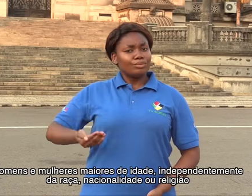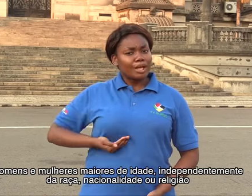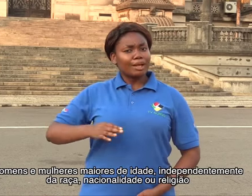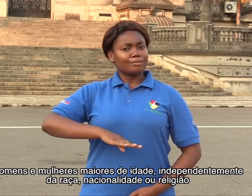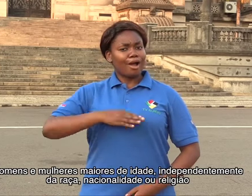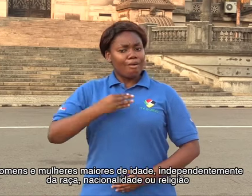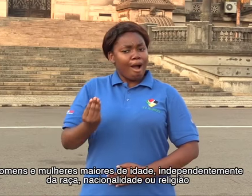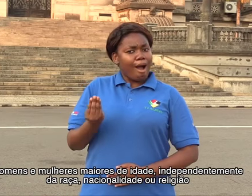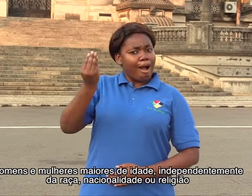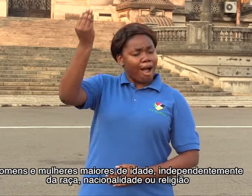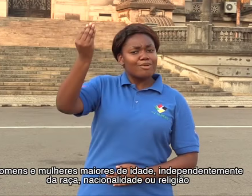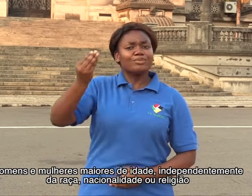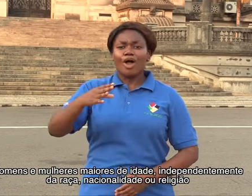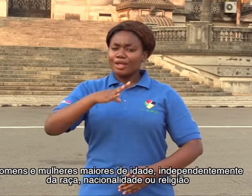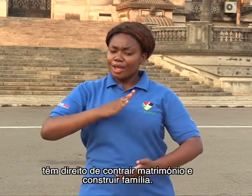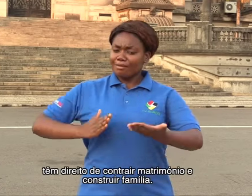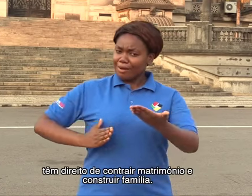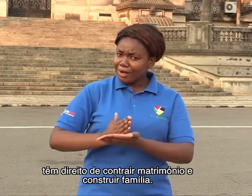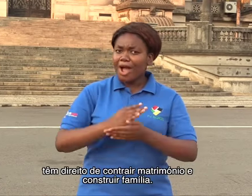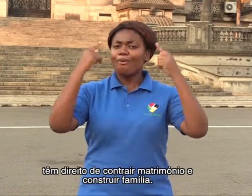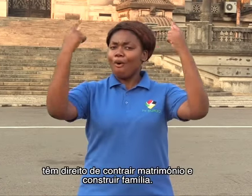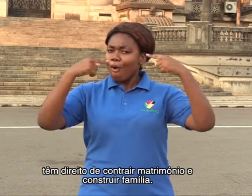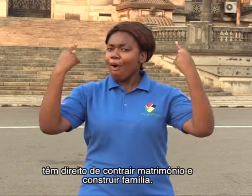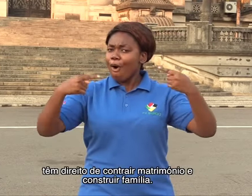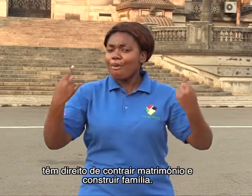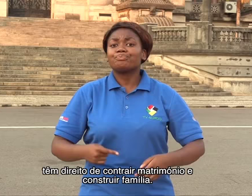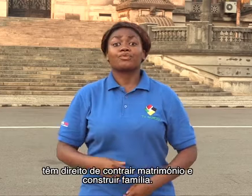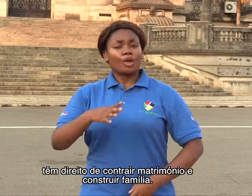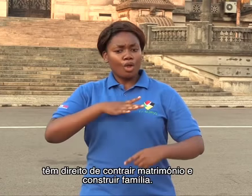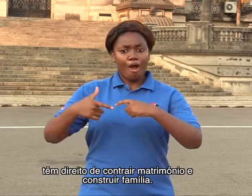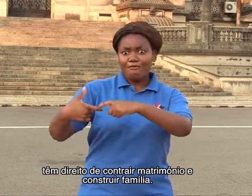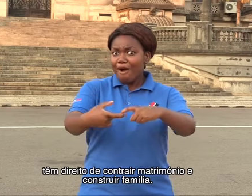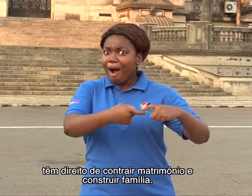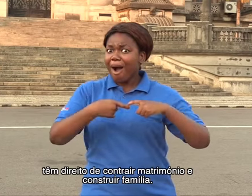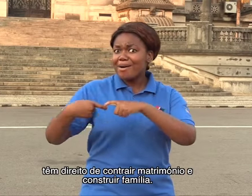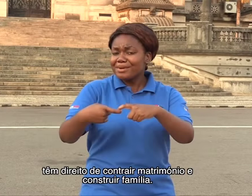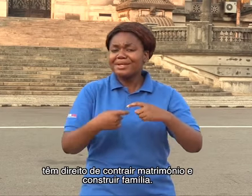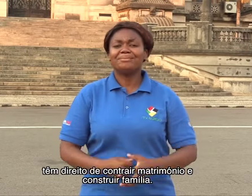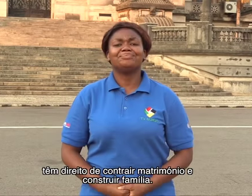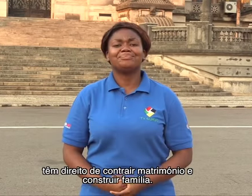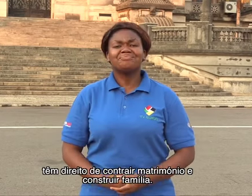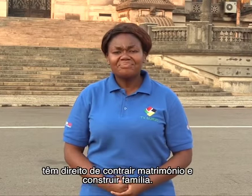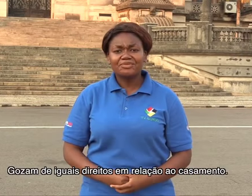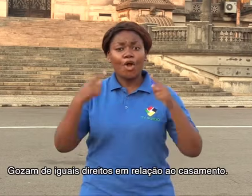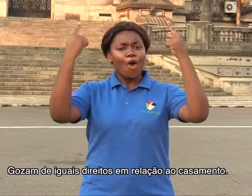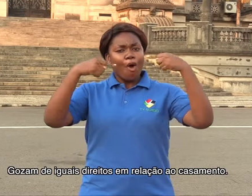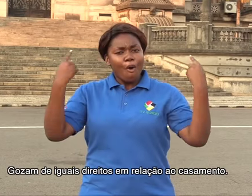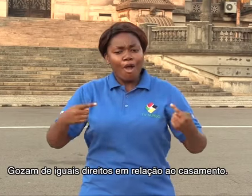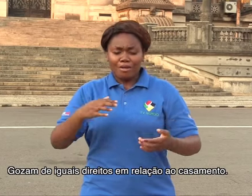nacionalidade ou religião, têm direito de contrair matrimônio e construir uma família.